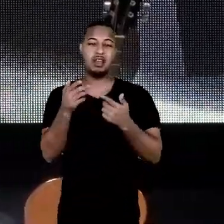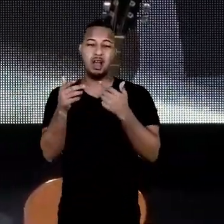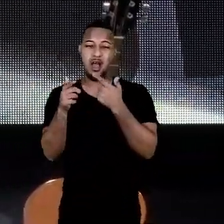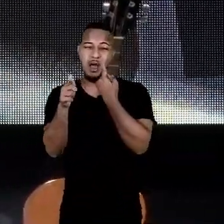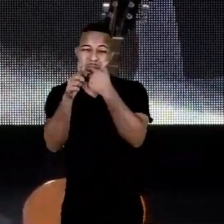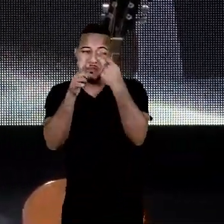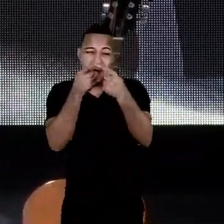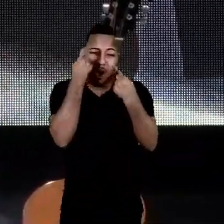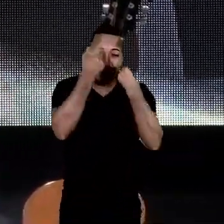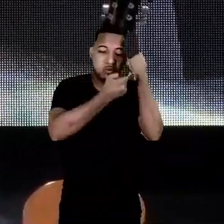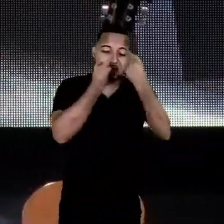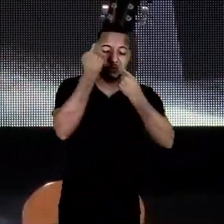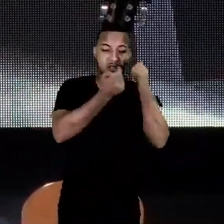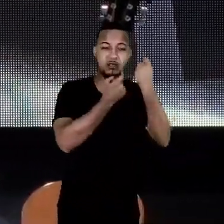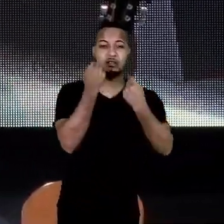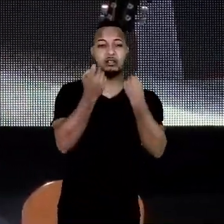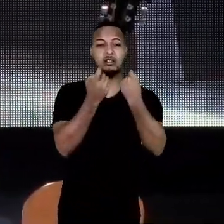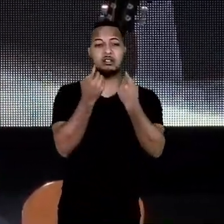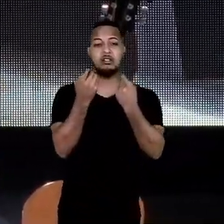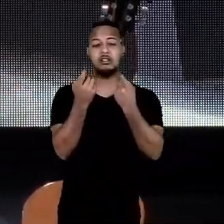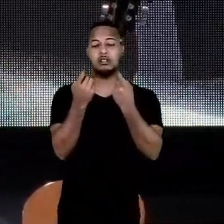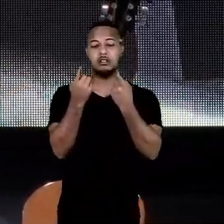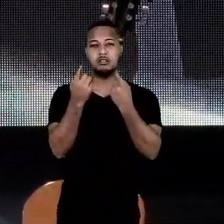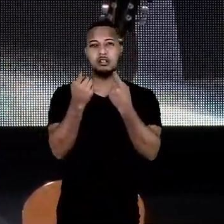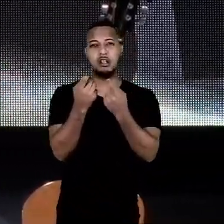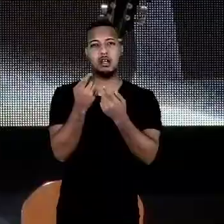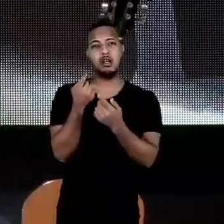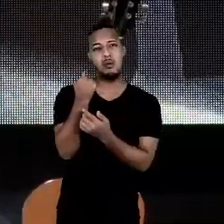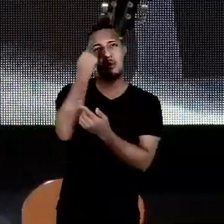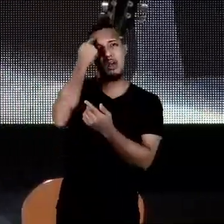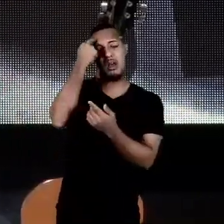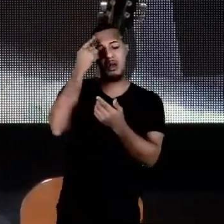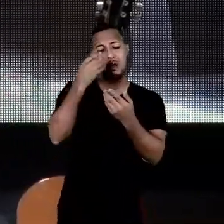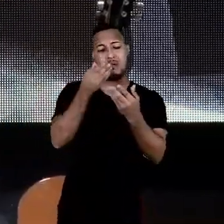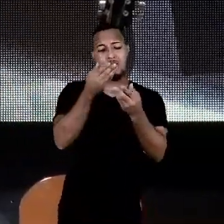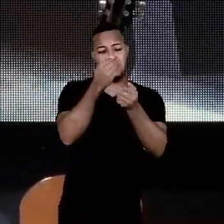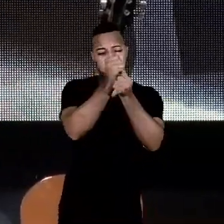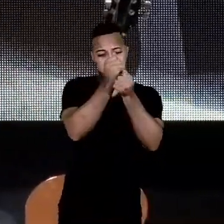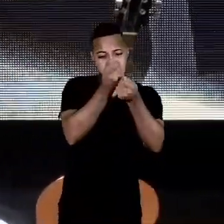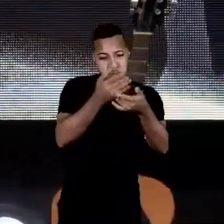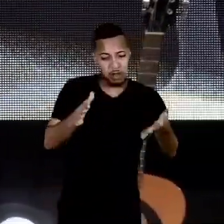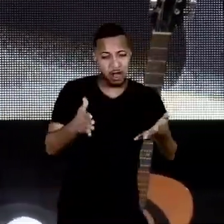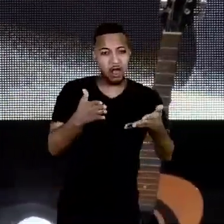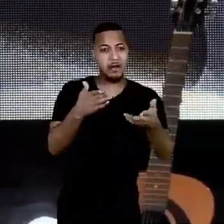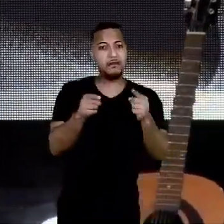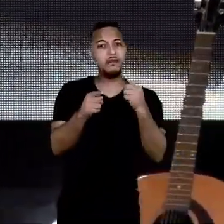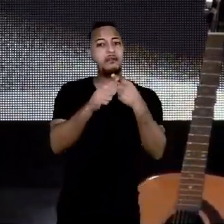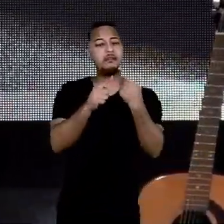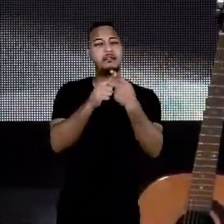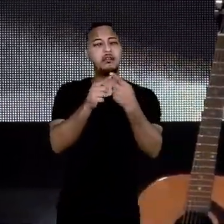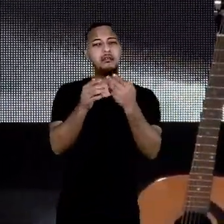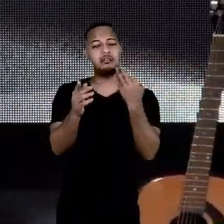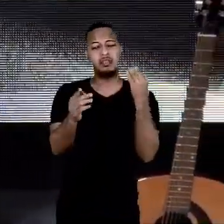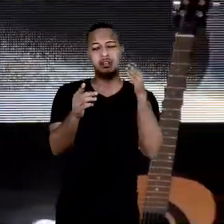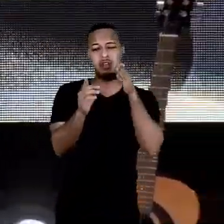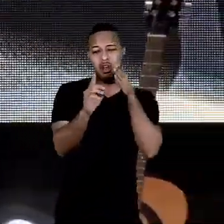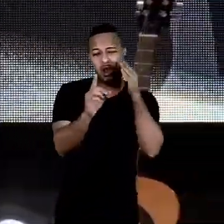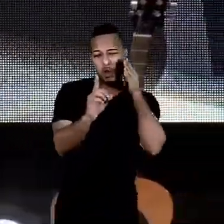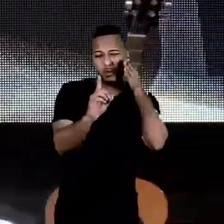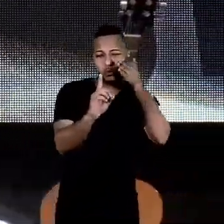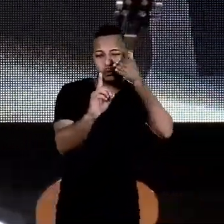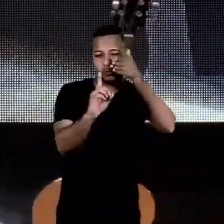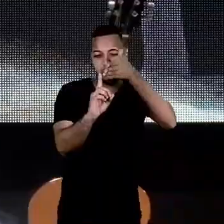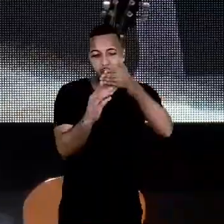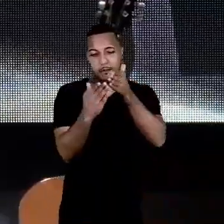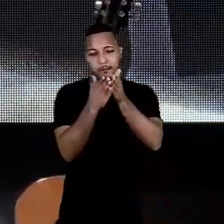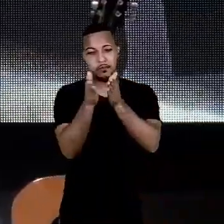dificuldades, talvez as suas sementes caíram nos espinhos e te sufocaram e te impediram de você seguir no propósito de Deus, Deus está